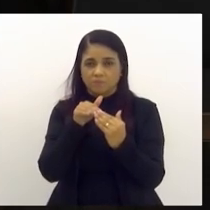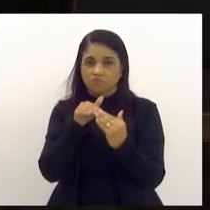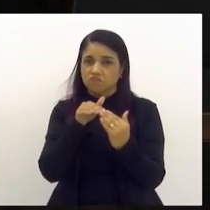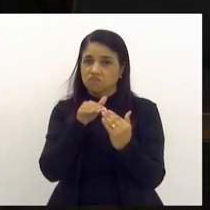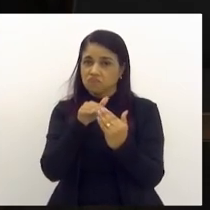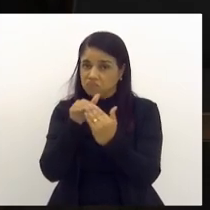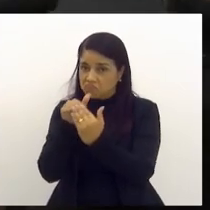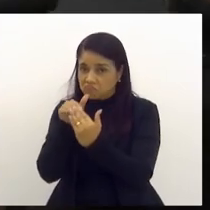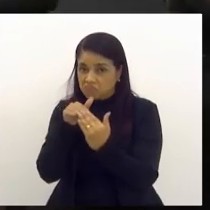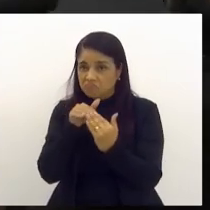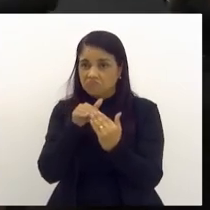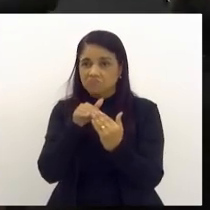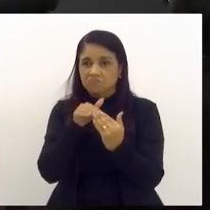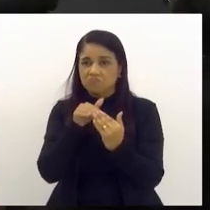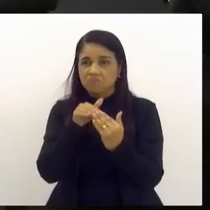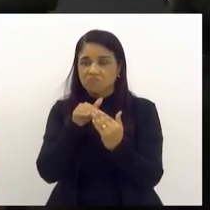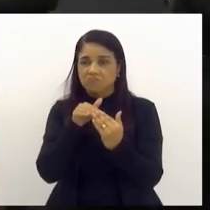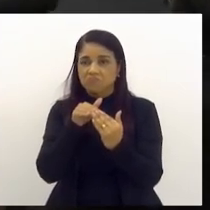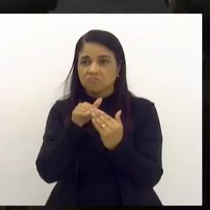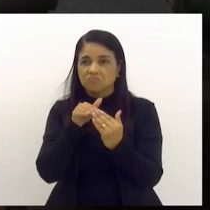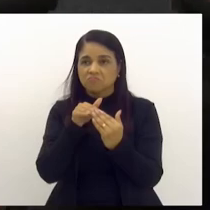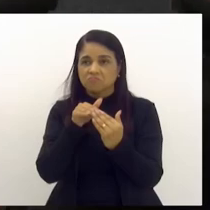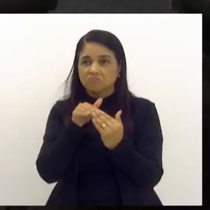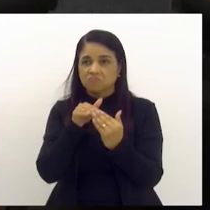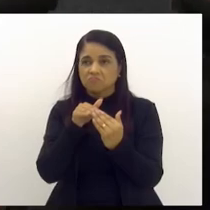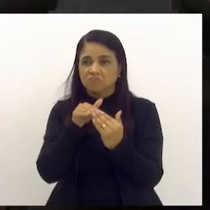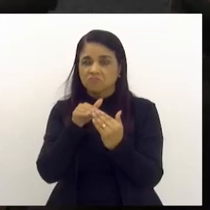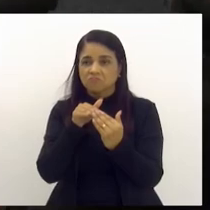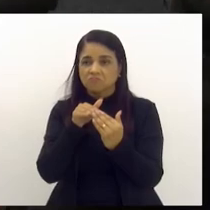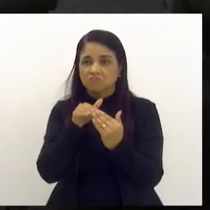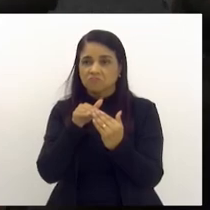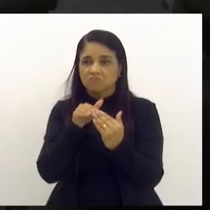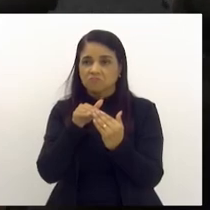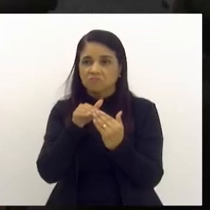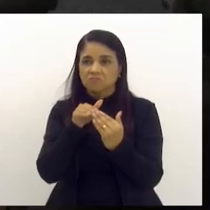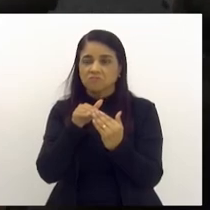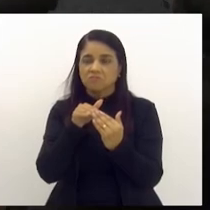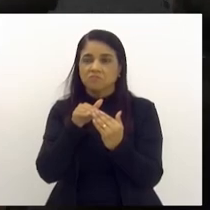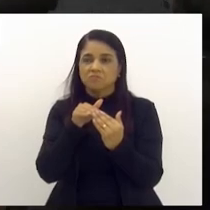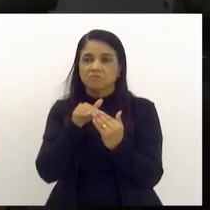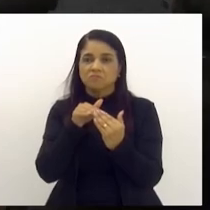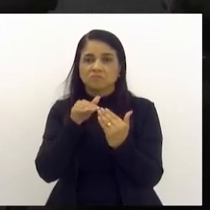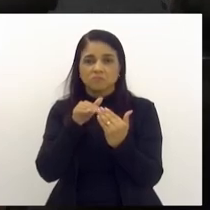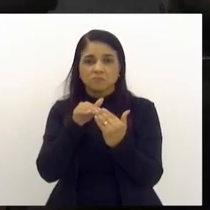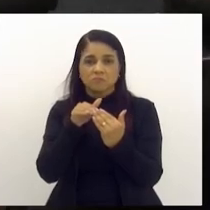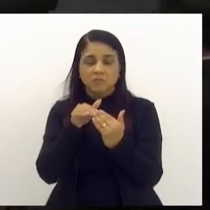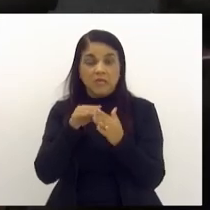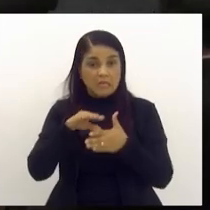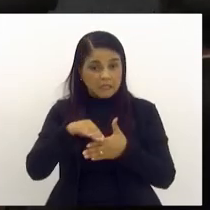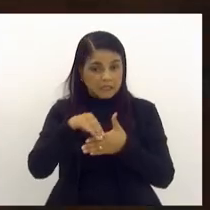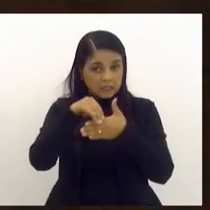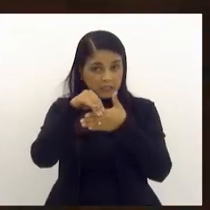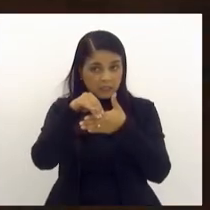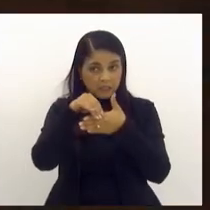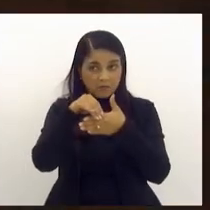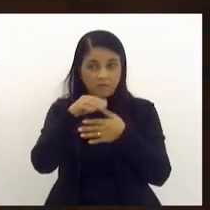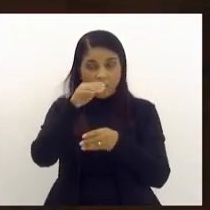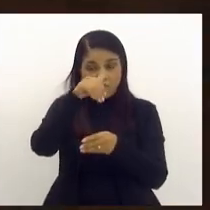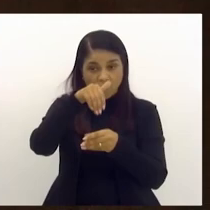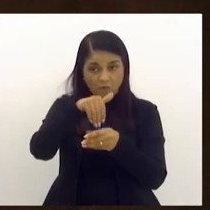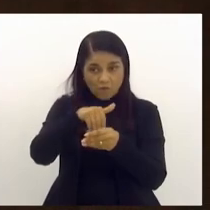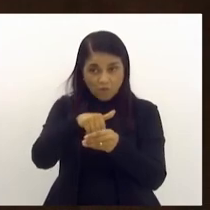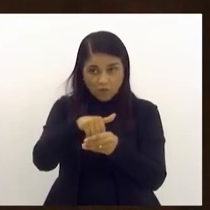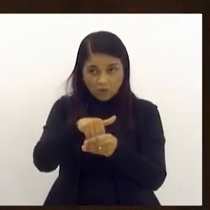concordância, se o presidente aprovar em plenário, tá? Só for uma confortável, de celeridade. Para todas as lideranças, a gente votar de maneira